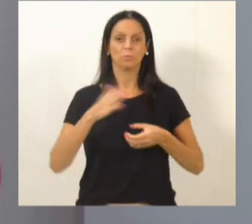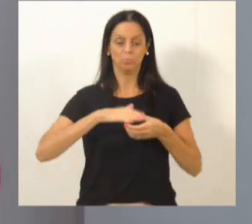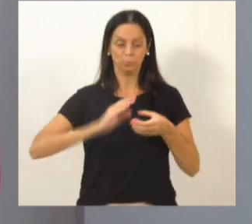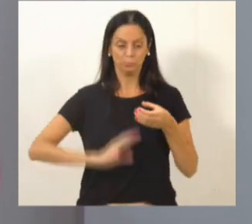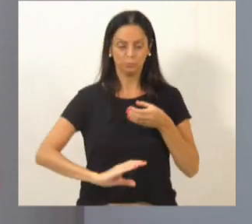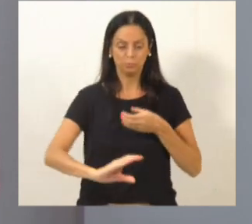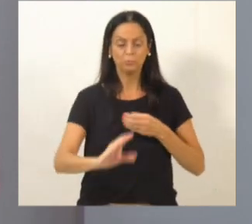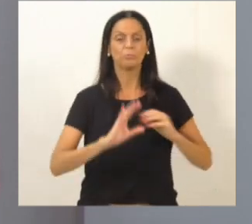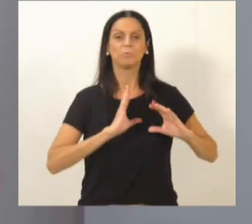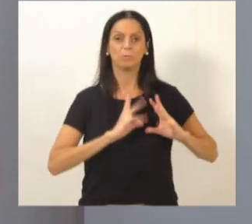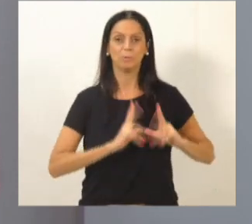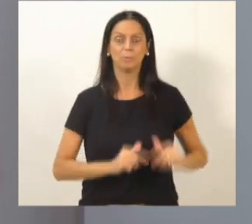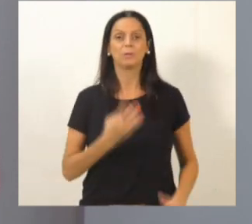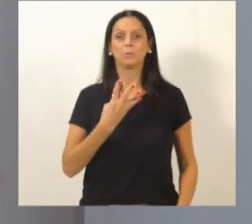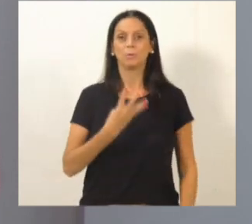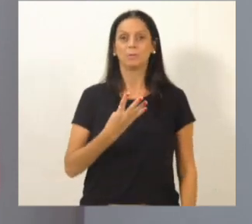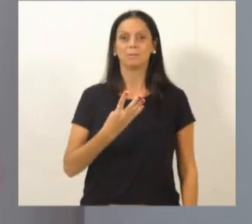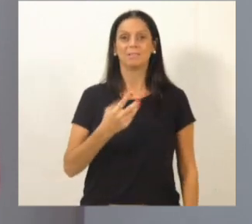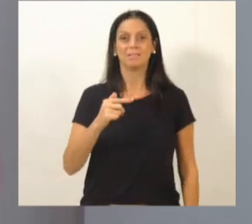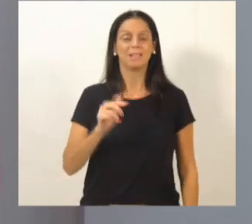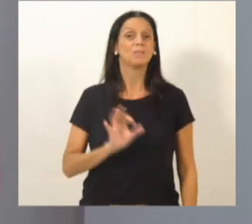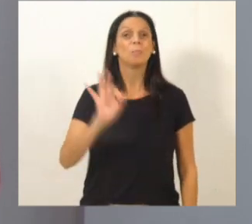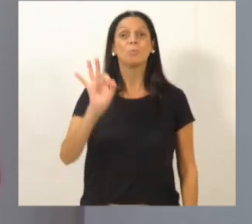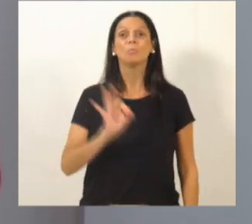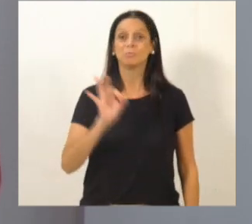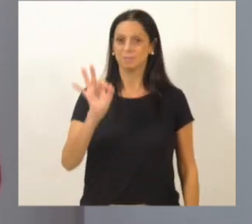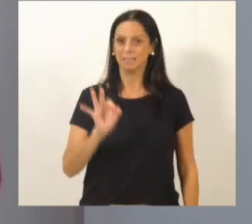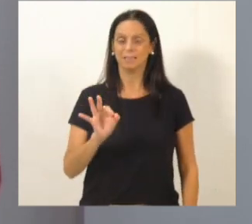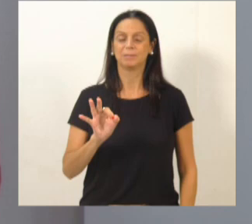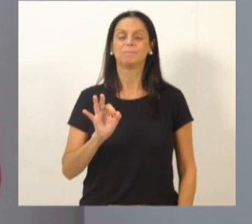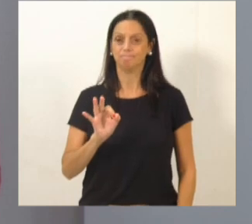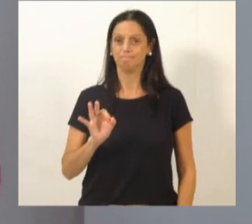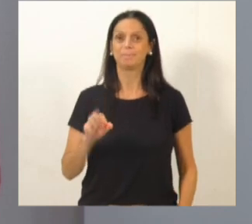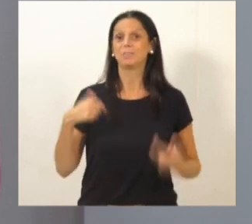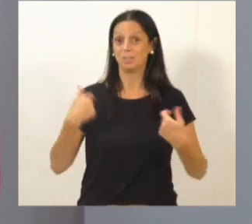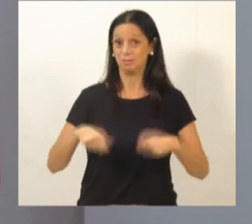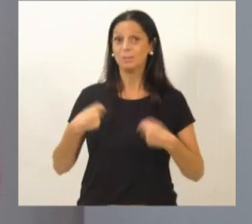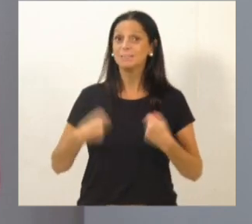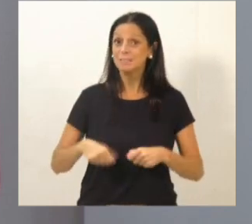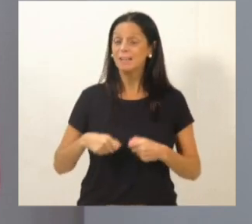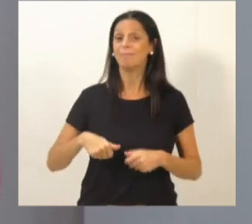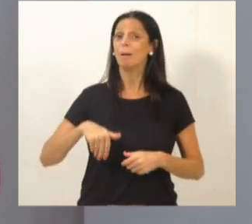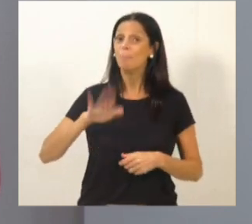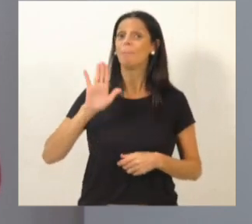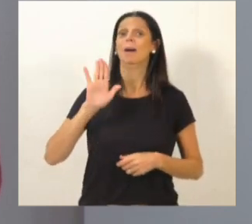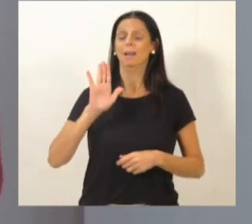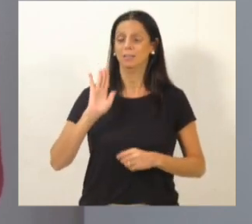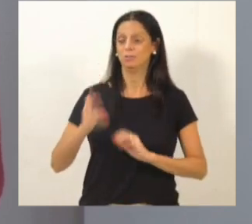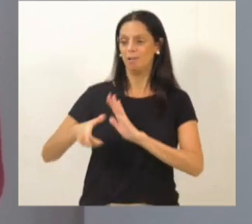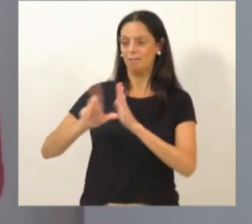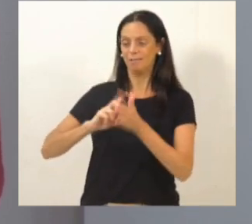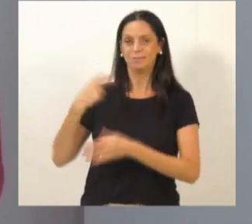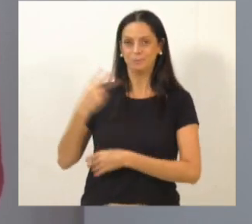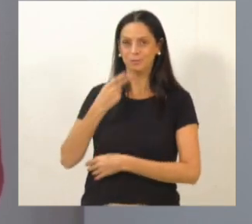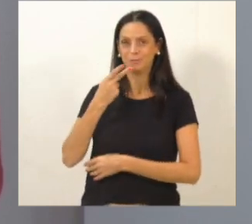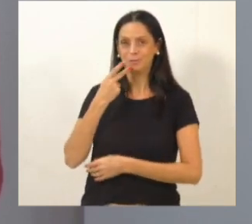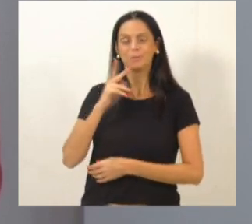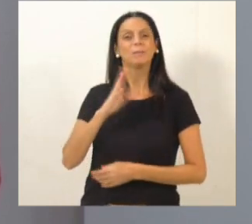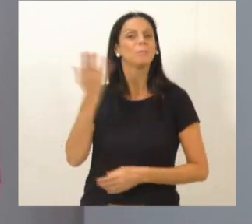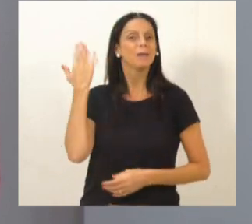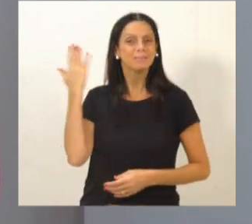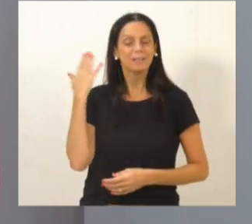tratando 47% da cidade. A gente já precisaria estar mais adiante, como o vereador colocou, com a meta contratual como está